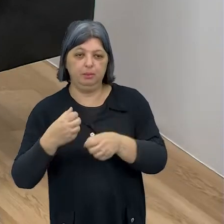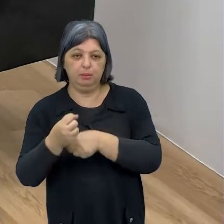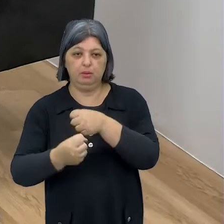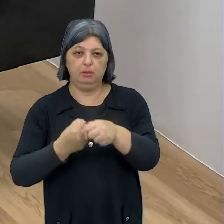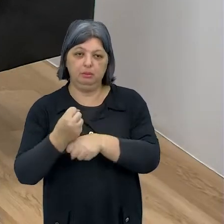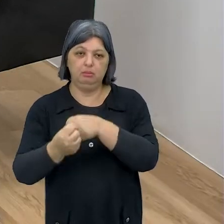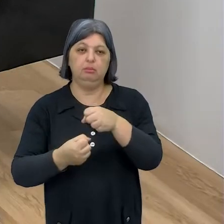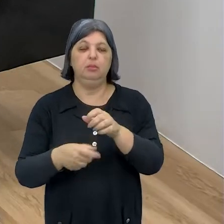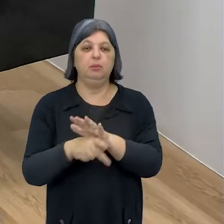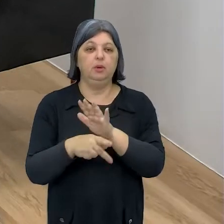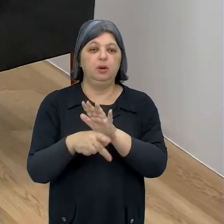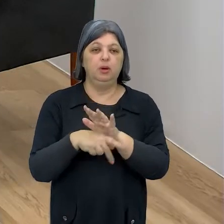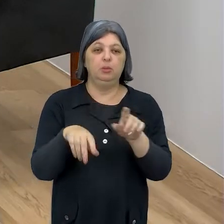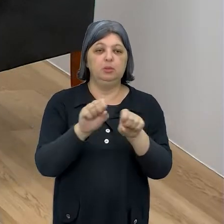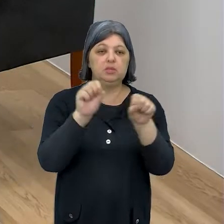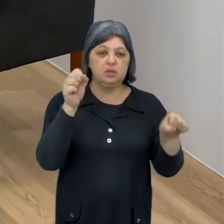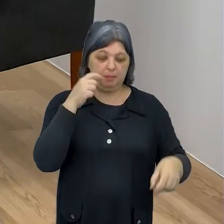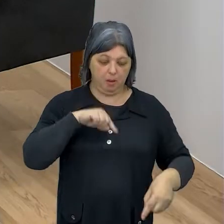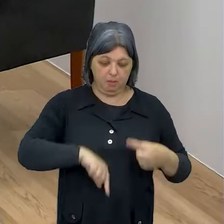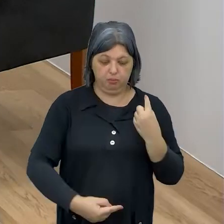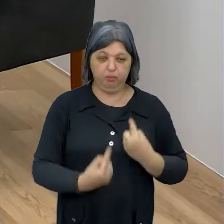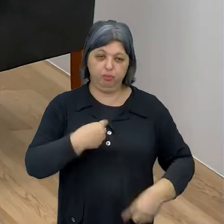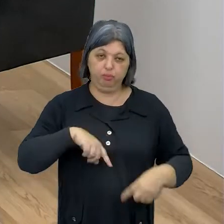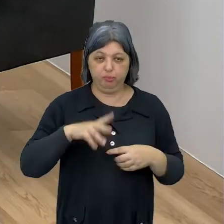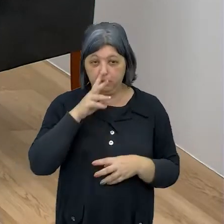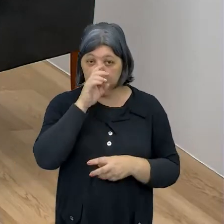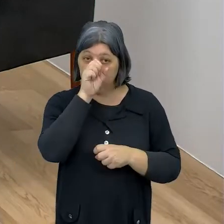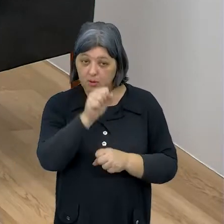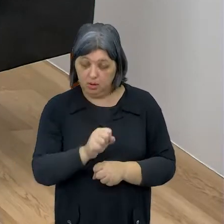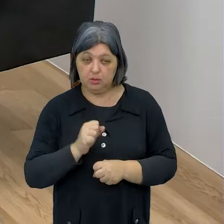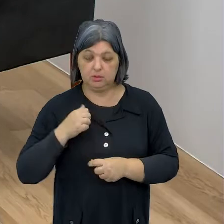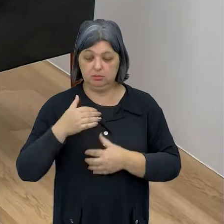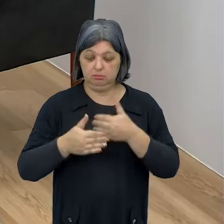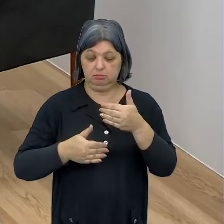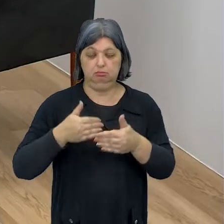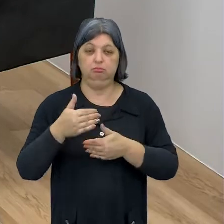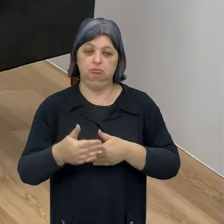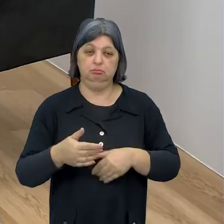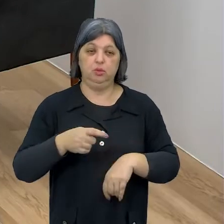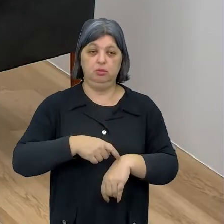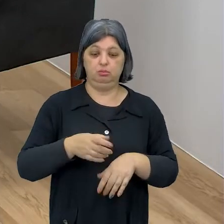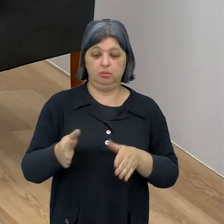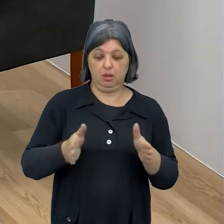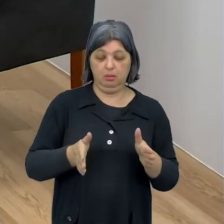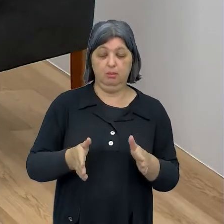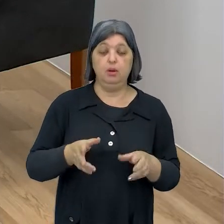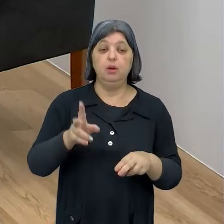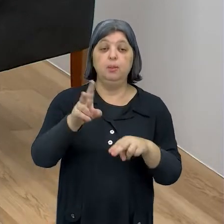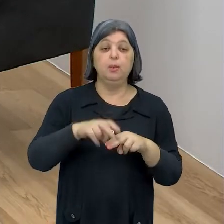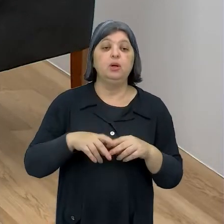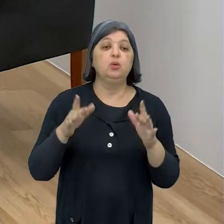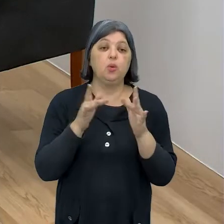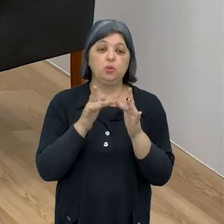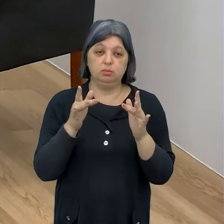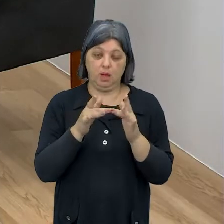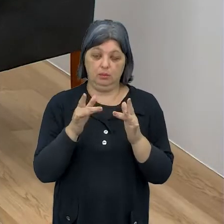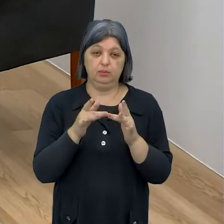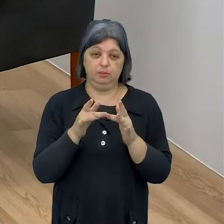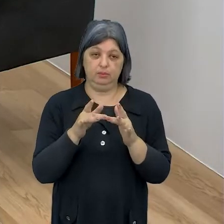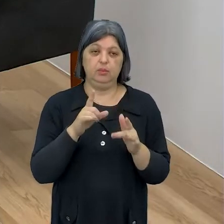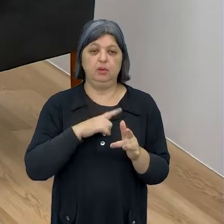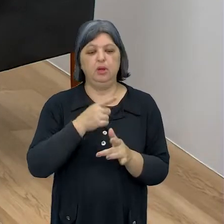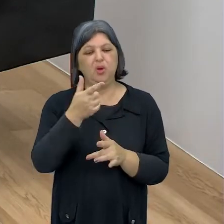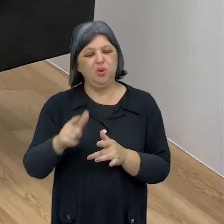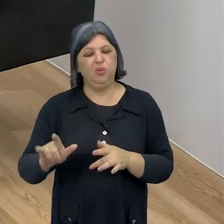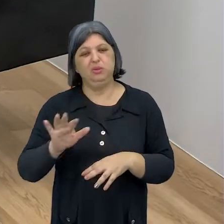nosso sistema imunológico vai ficando cada vez mais forte conforme vai passando o tempo, justamente pelo contato que a gente tem com